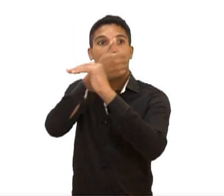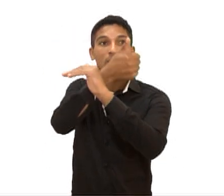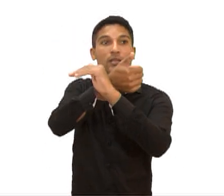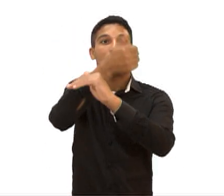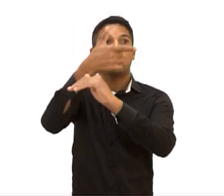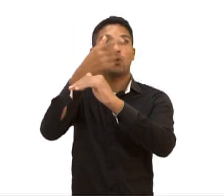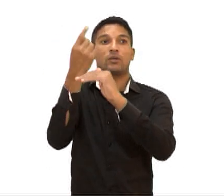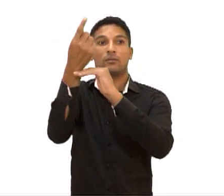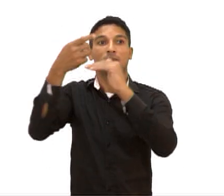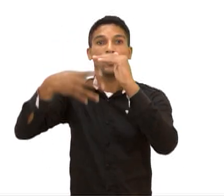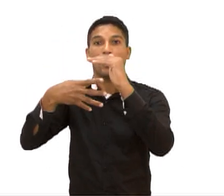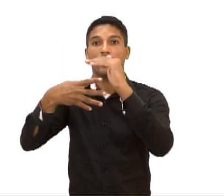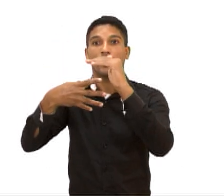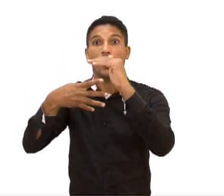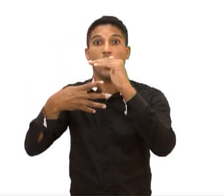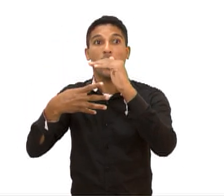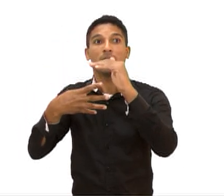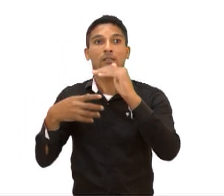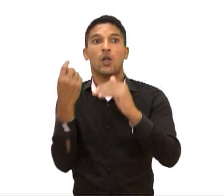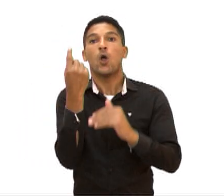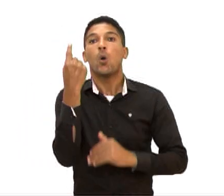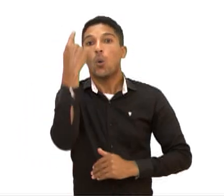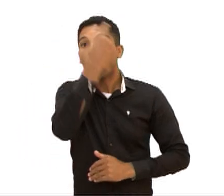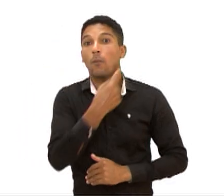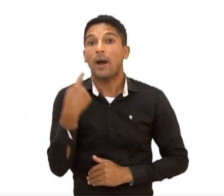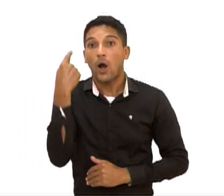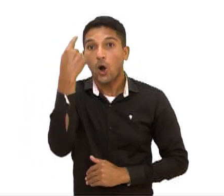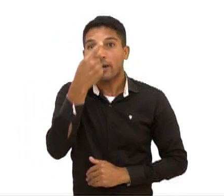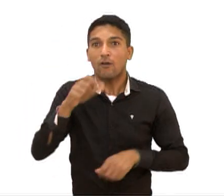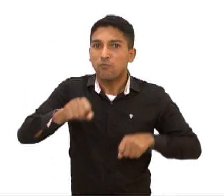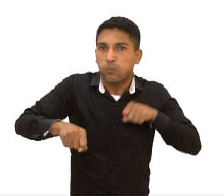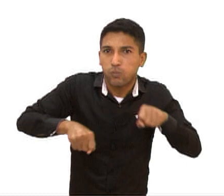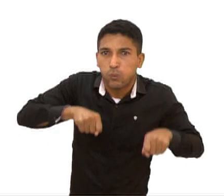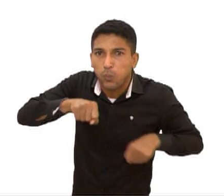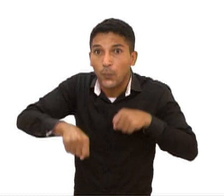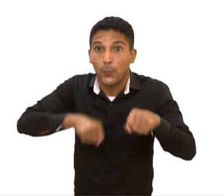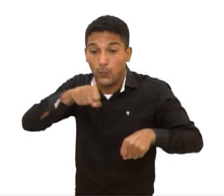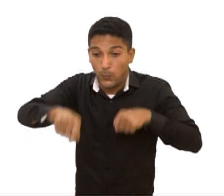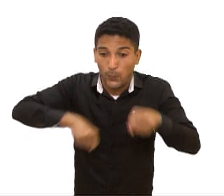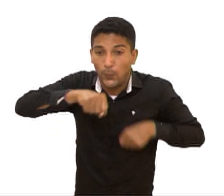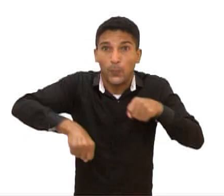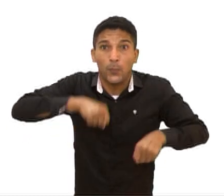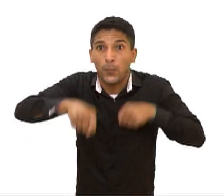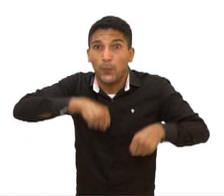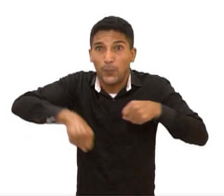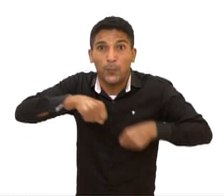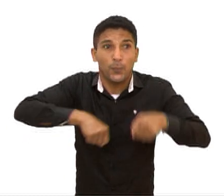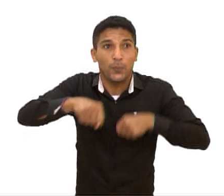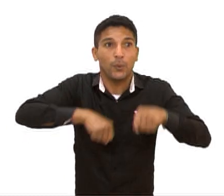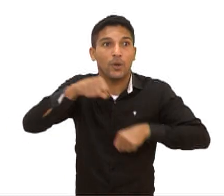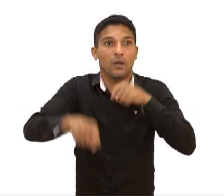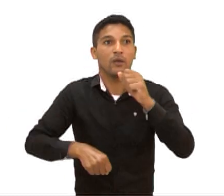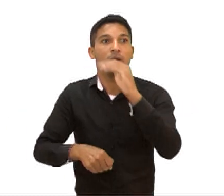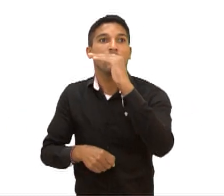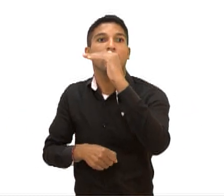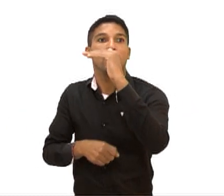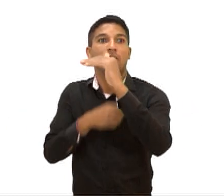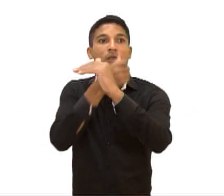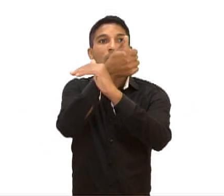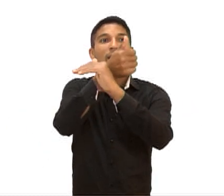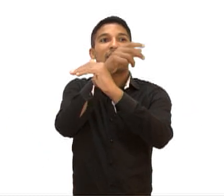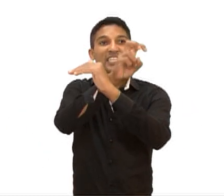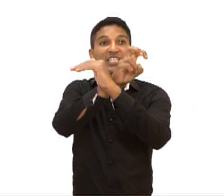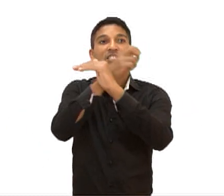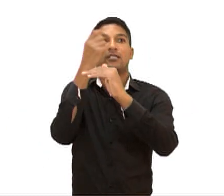vocês, pensem lá. Letra A, 27,3 quilômetros? Letra B, 27,75